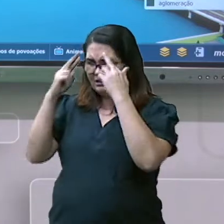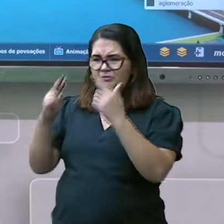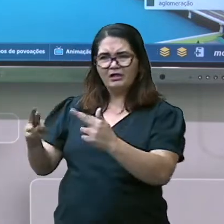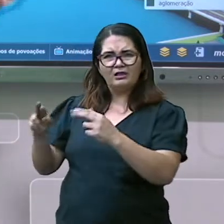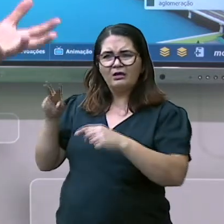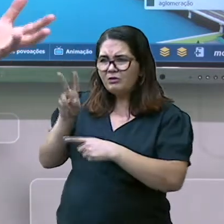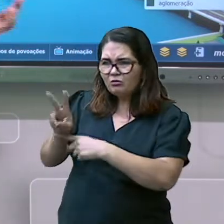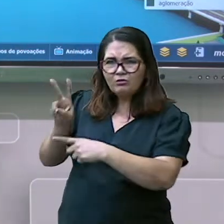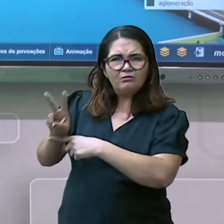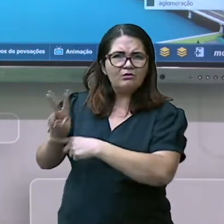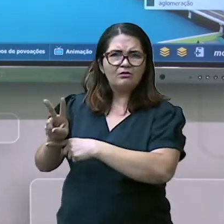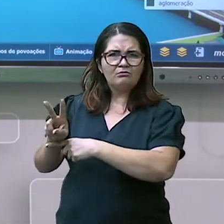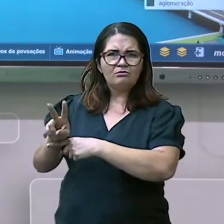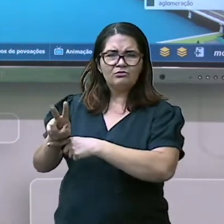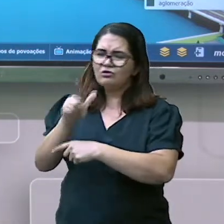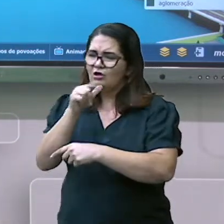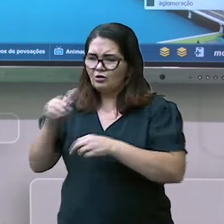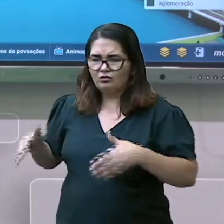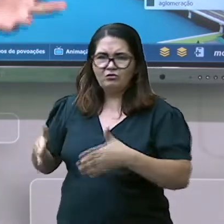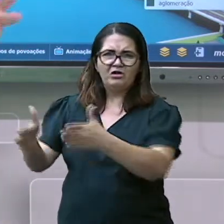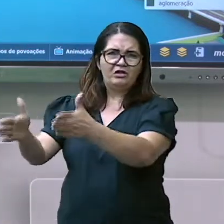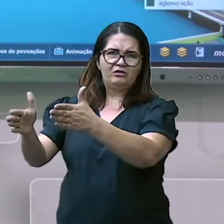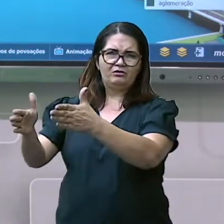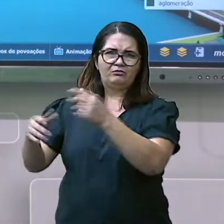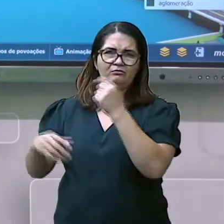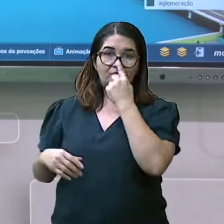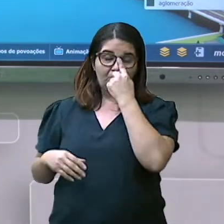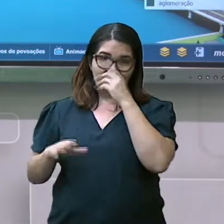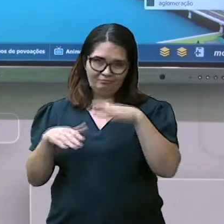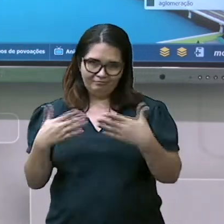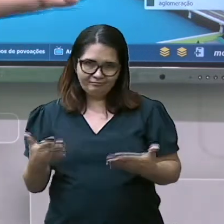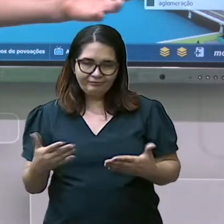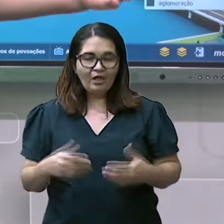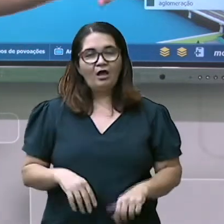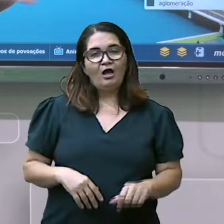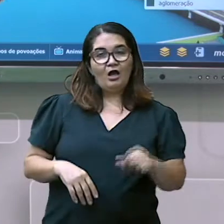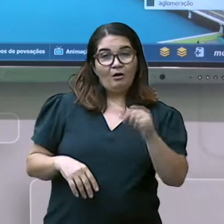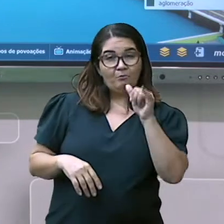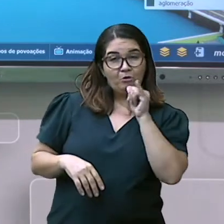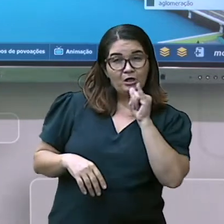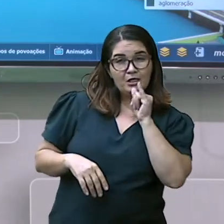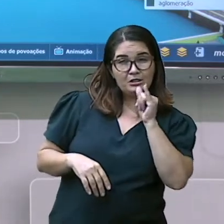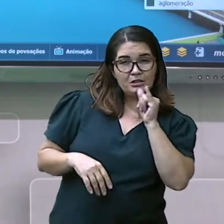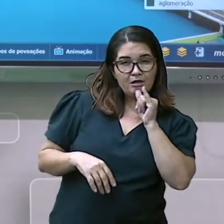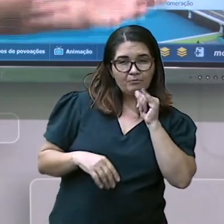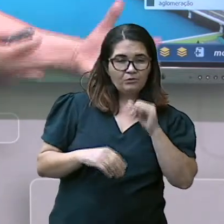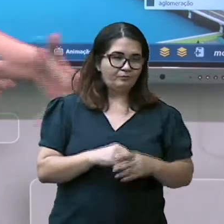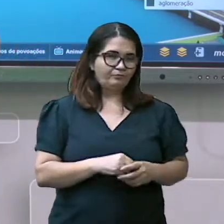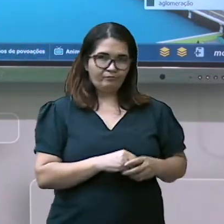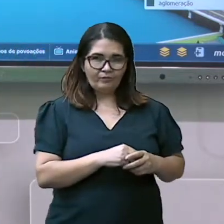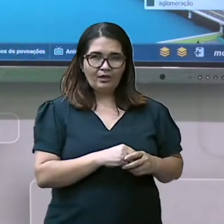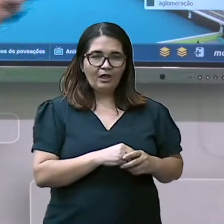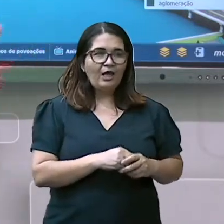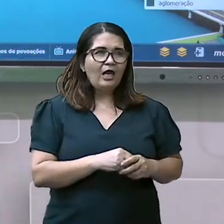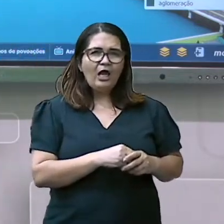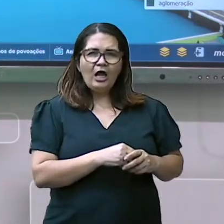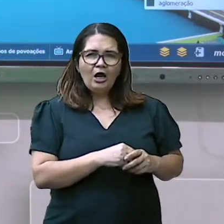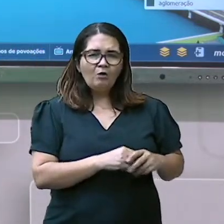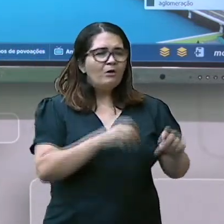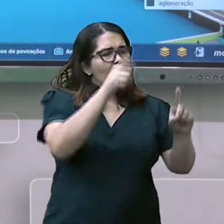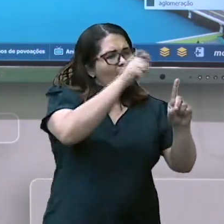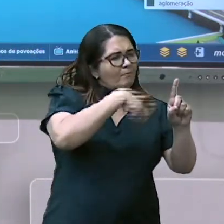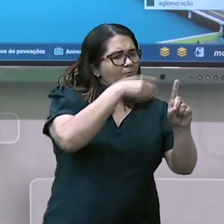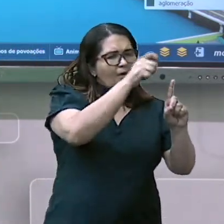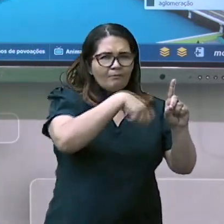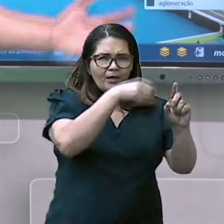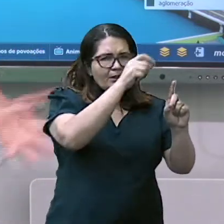o descarte, a céu aberto, no rio, os dejetos das casas, da indústria,